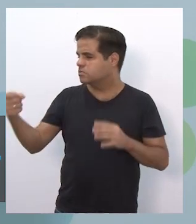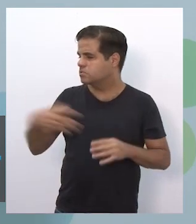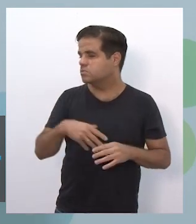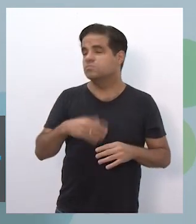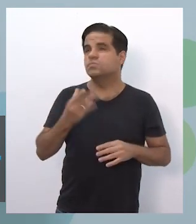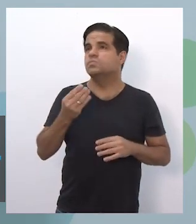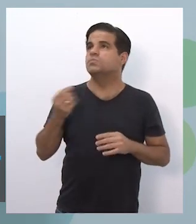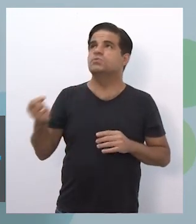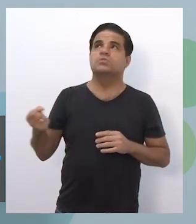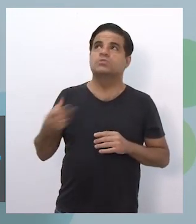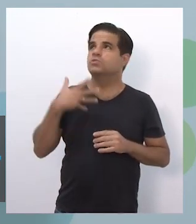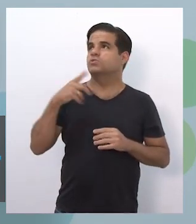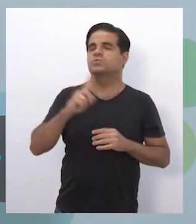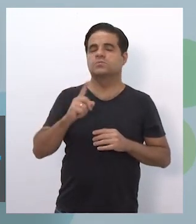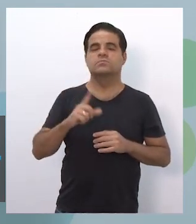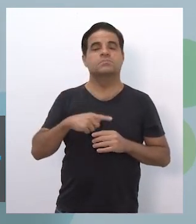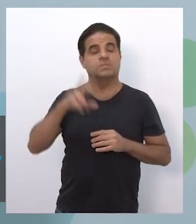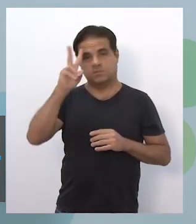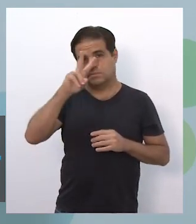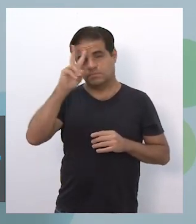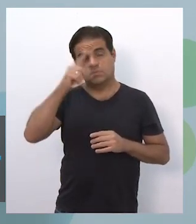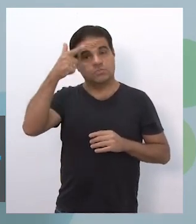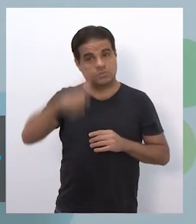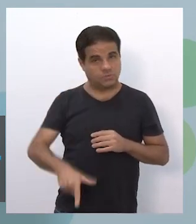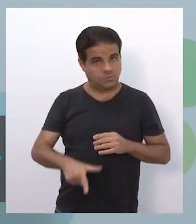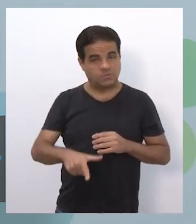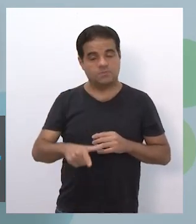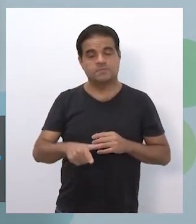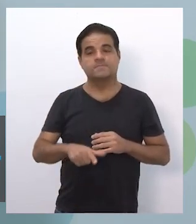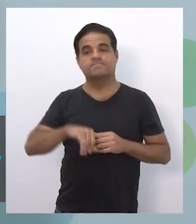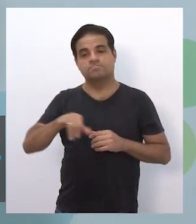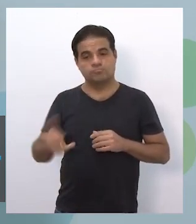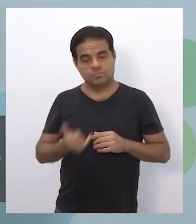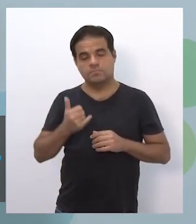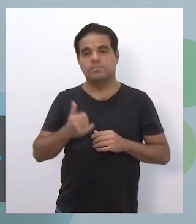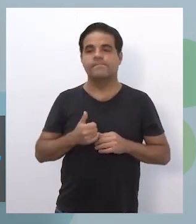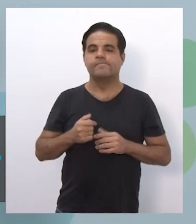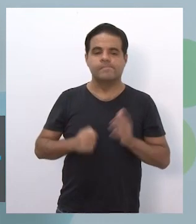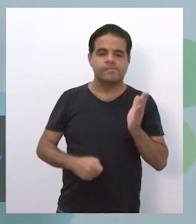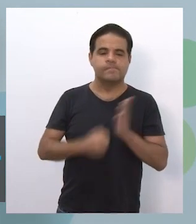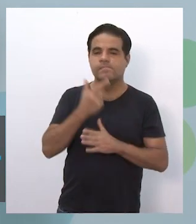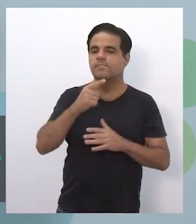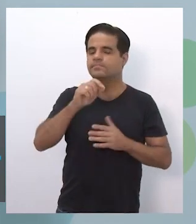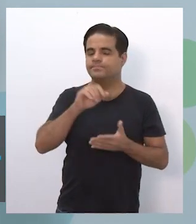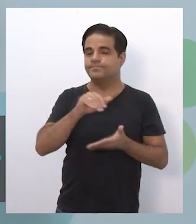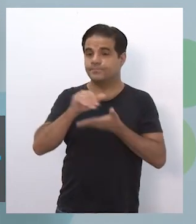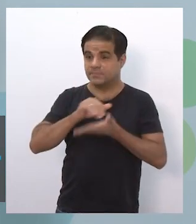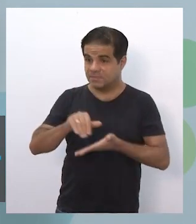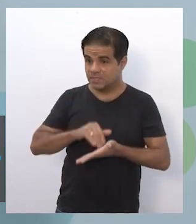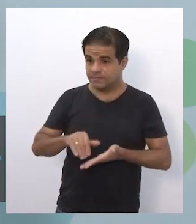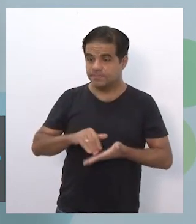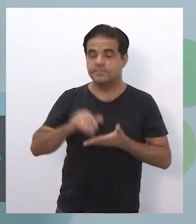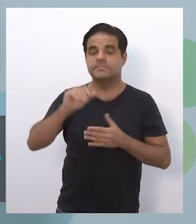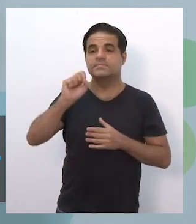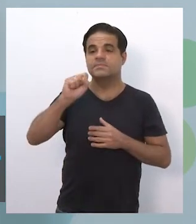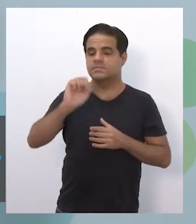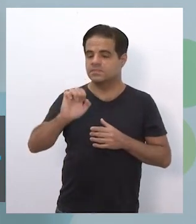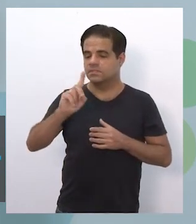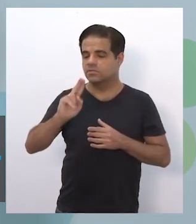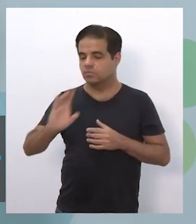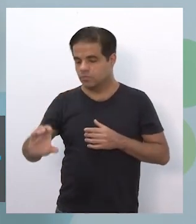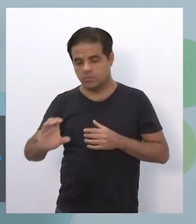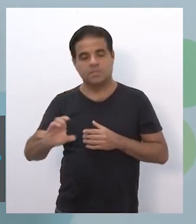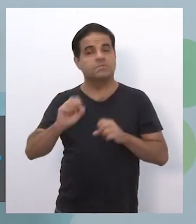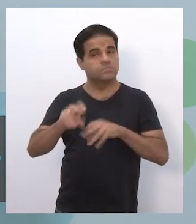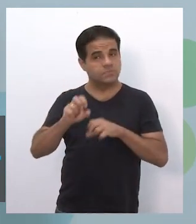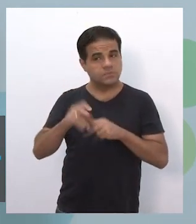nova assim, já vem. Lembrando novamente, pegando um gancho, né? A compra da Seduc, né, que foi para as escolas, tem SSD. Por isso que eu